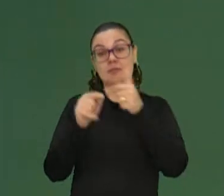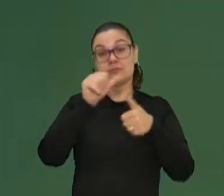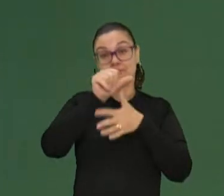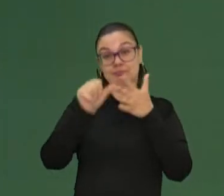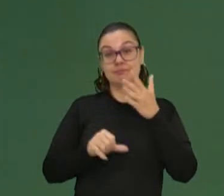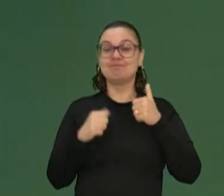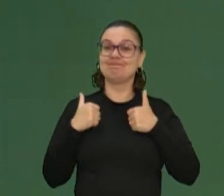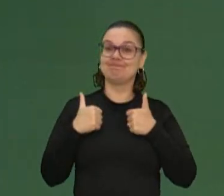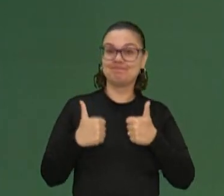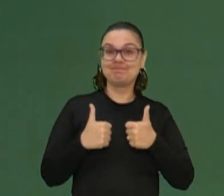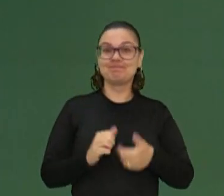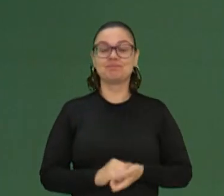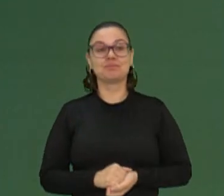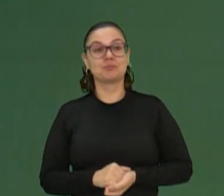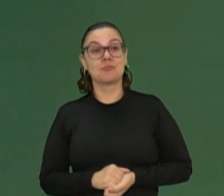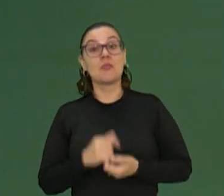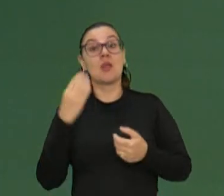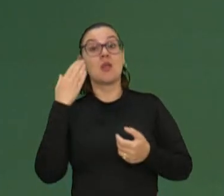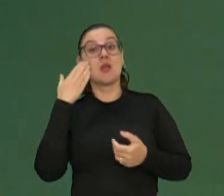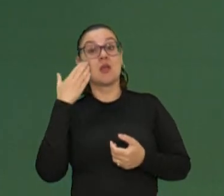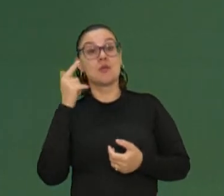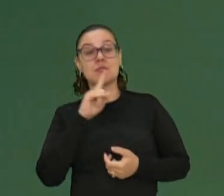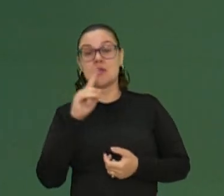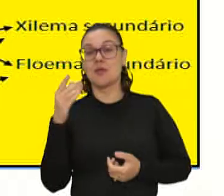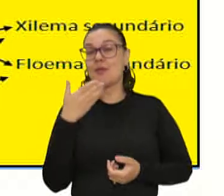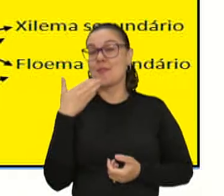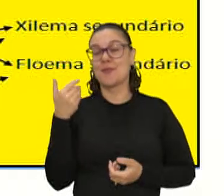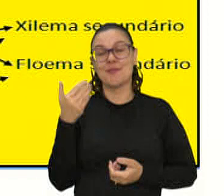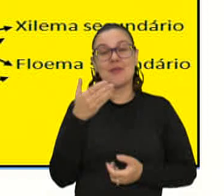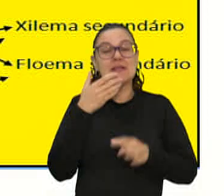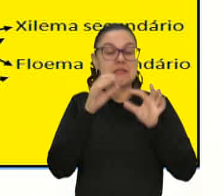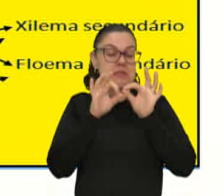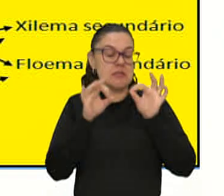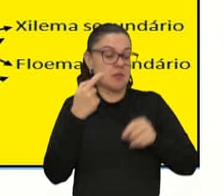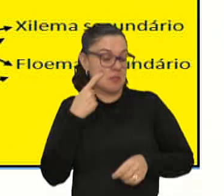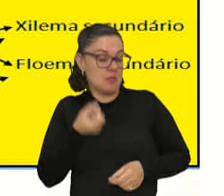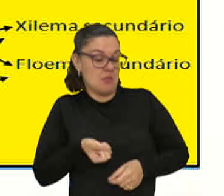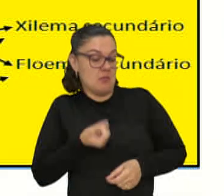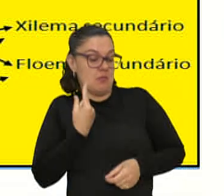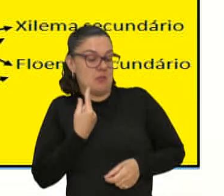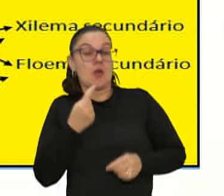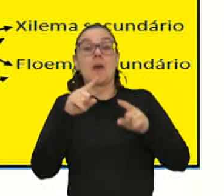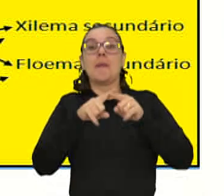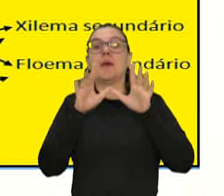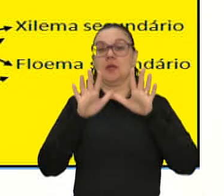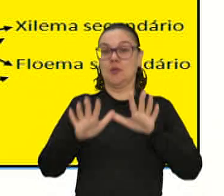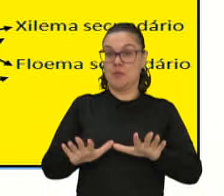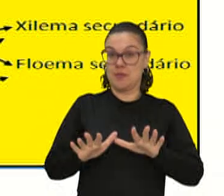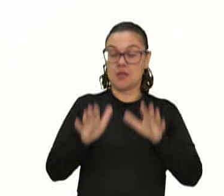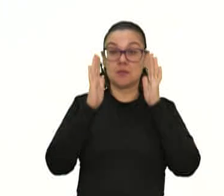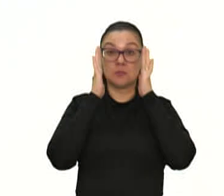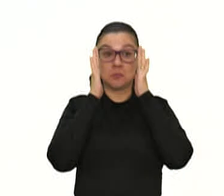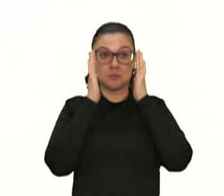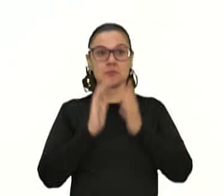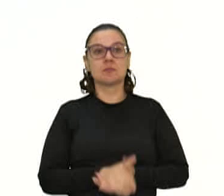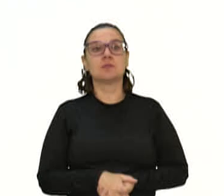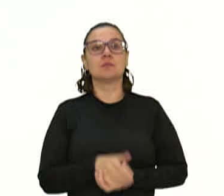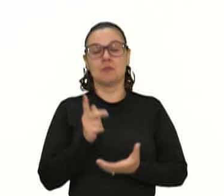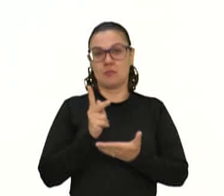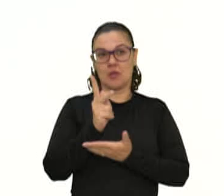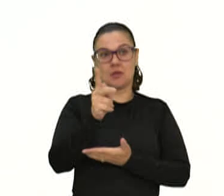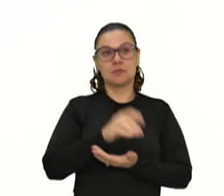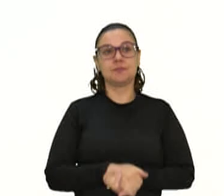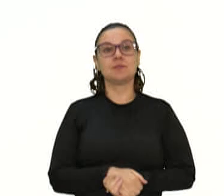detalhes, certo? Sei que não é uma matéria muito simples à primeira vista, então tome esse cuidado.